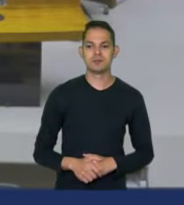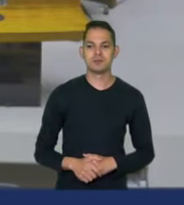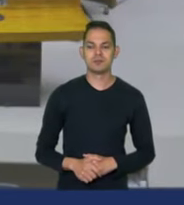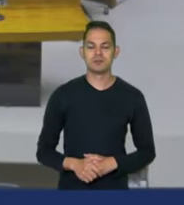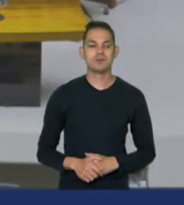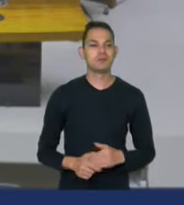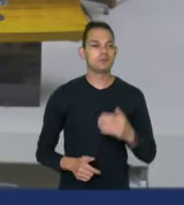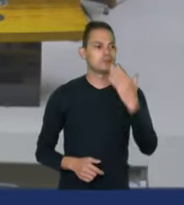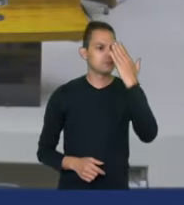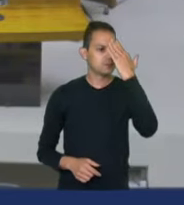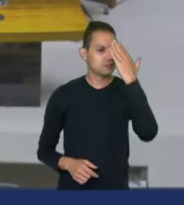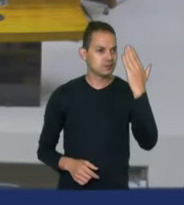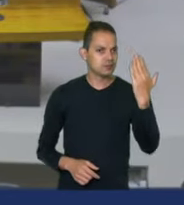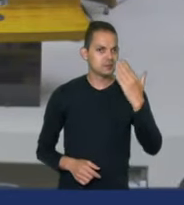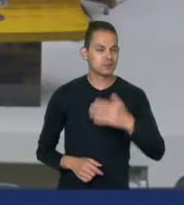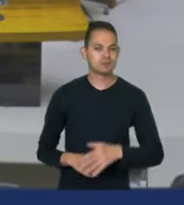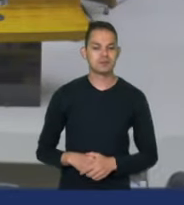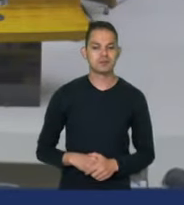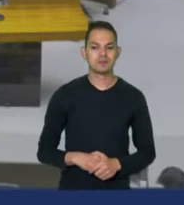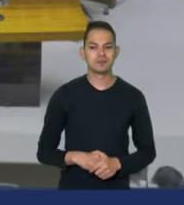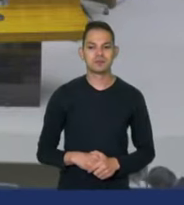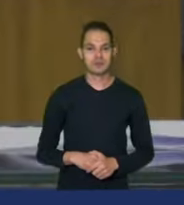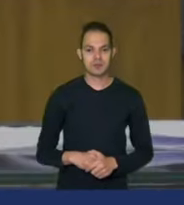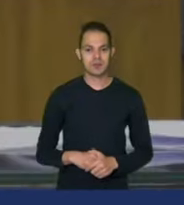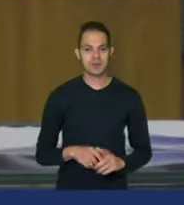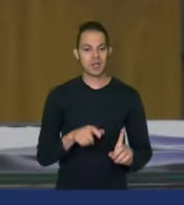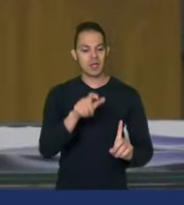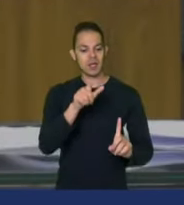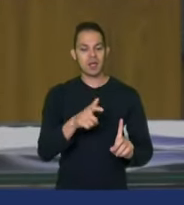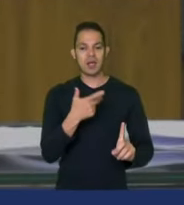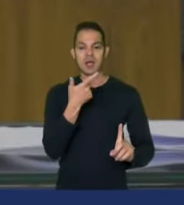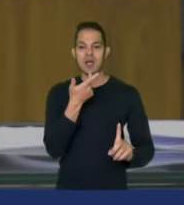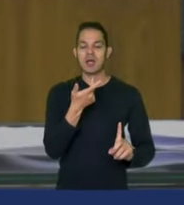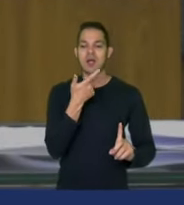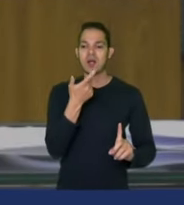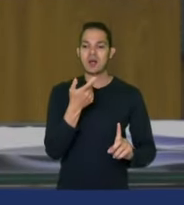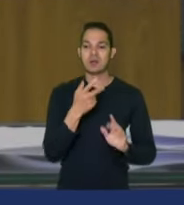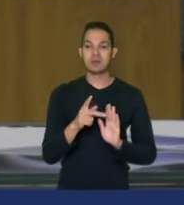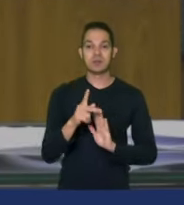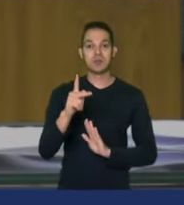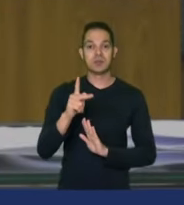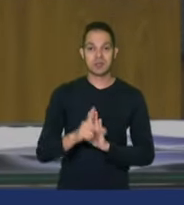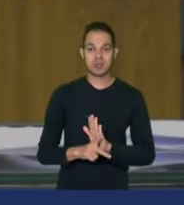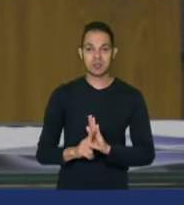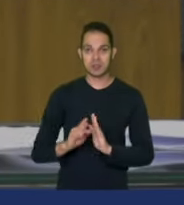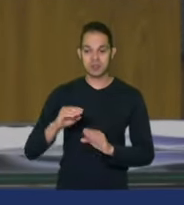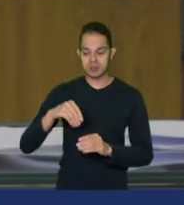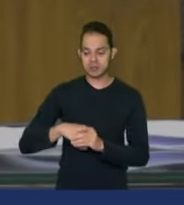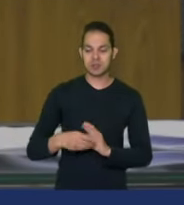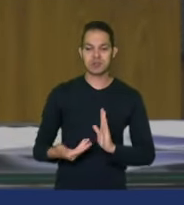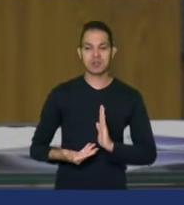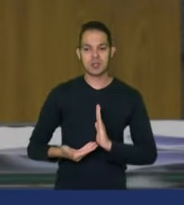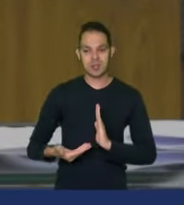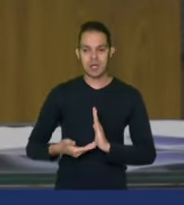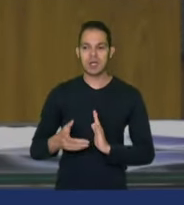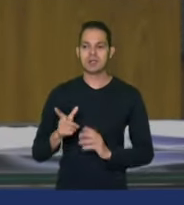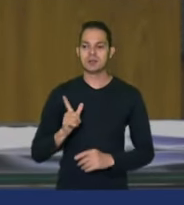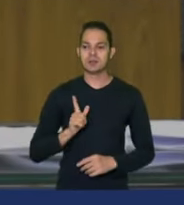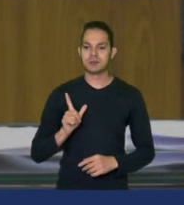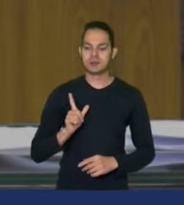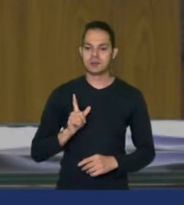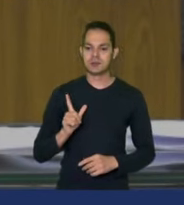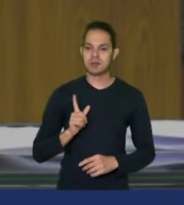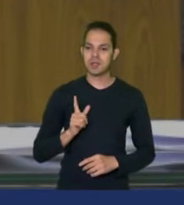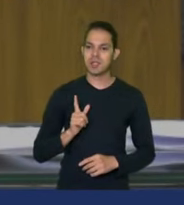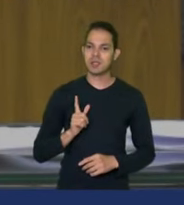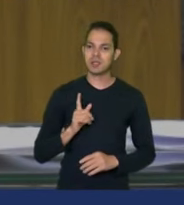Obrigado, Pedro. E ele levanta uma situação que diz respeito a um dos projetos que nós temos na casa e também de um parecer nosso